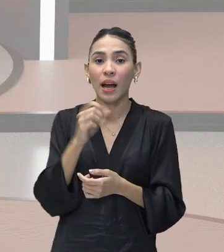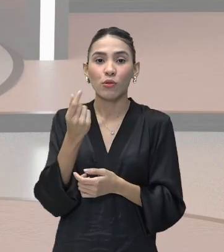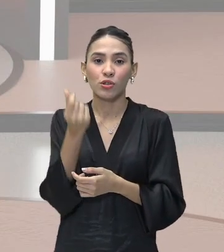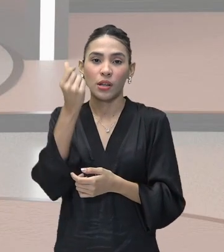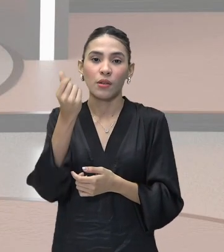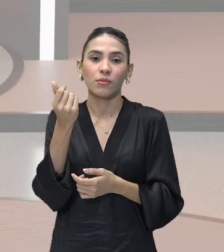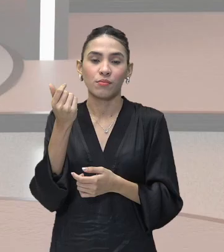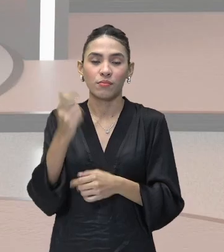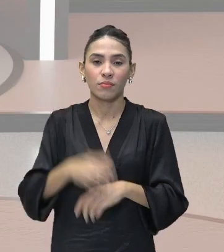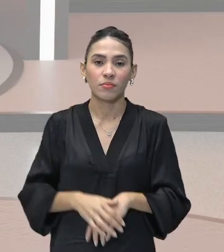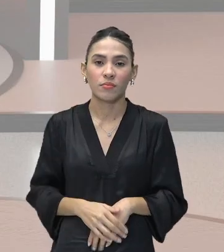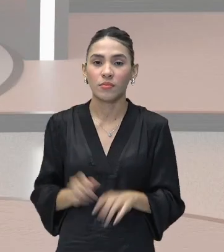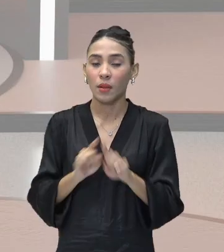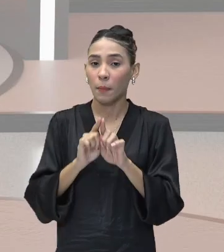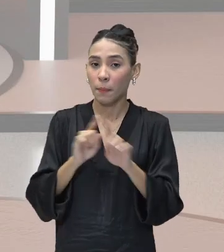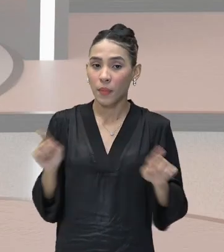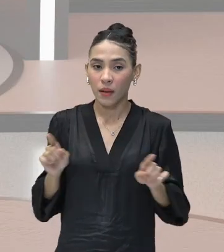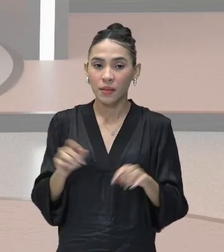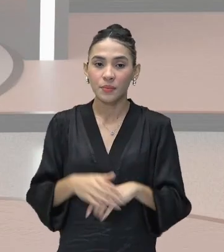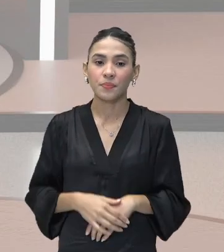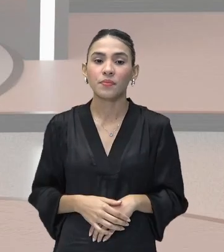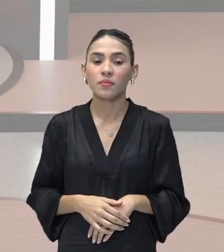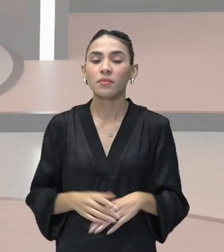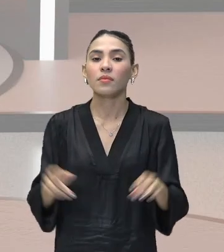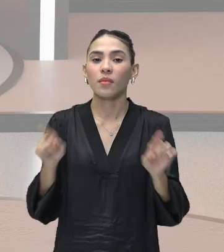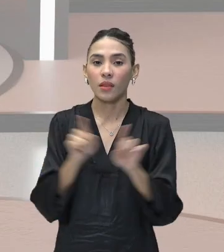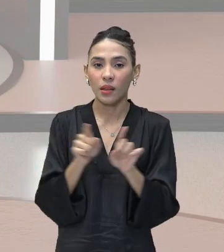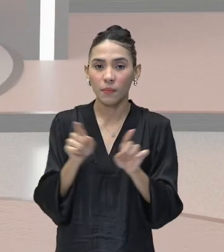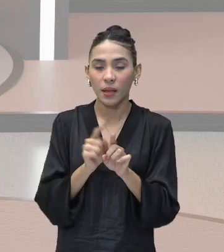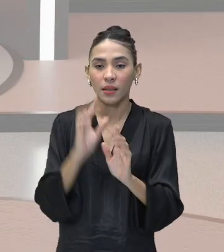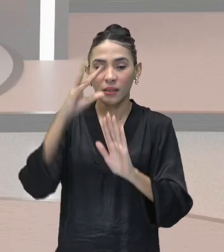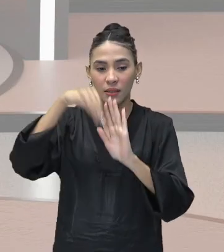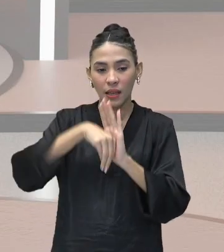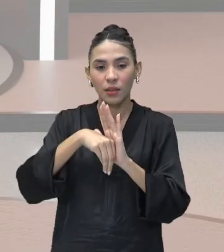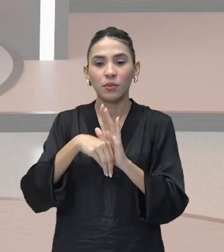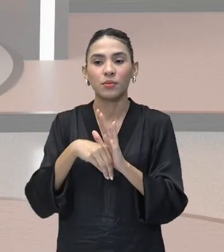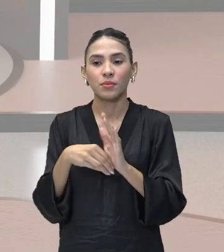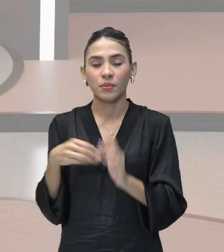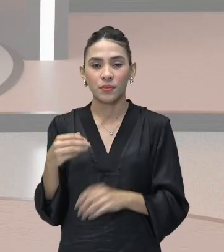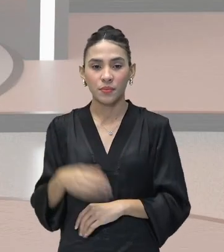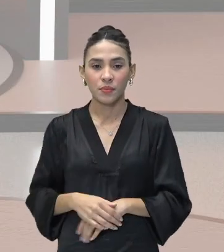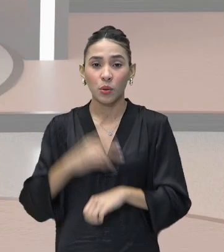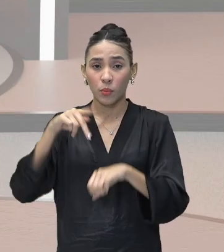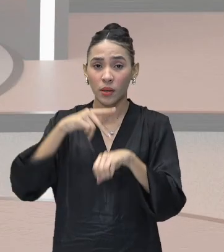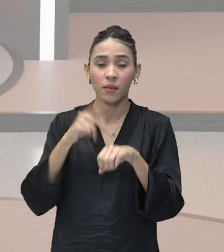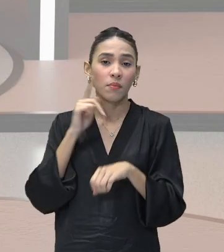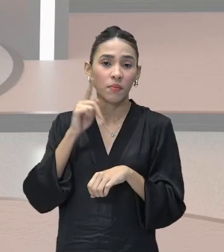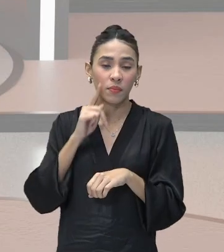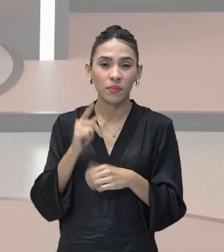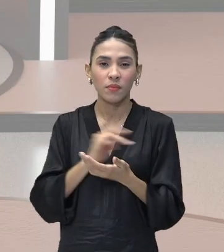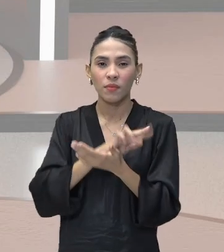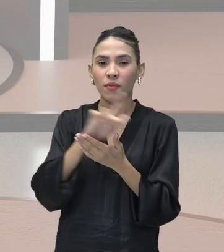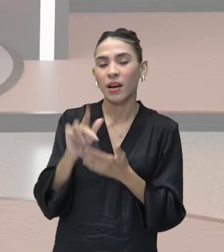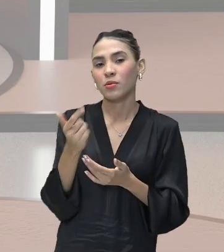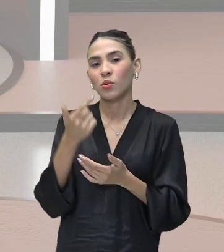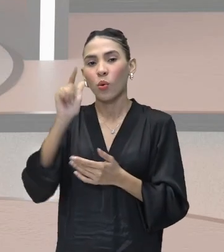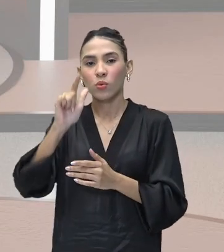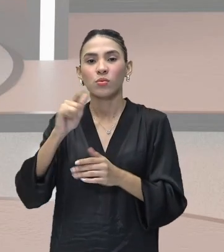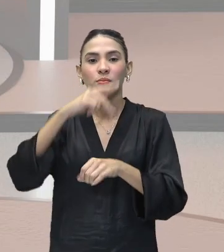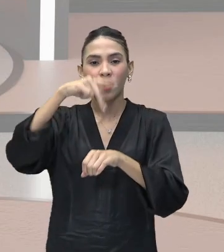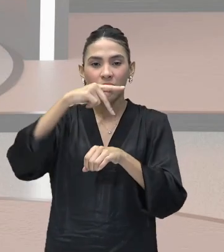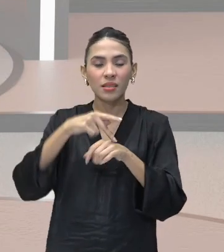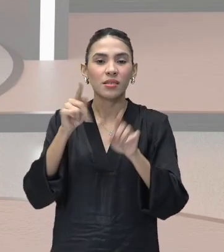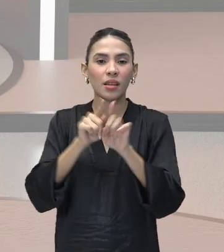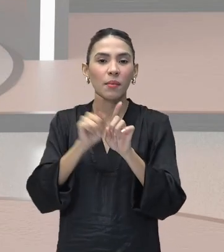Mas, para além dessas questões dentro dos Estados Unidos, muitos outros países serão afetados também,